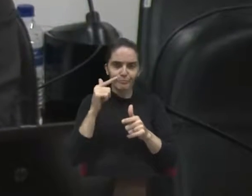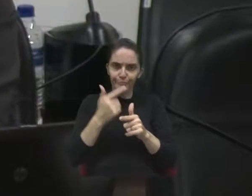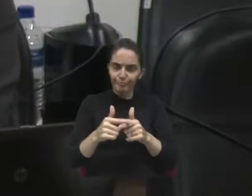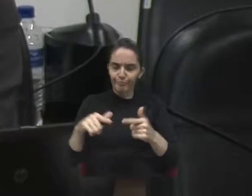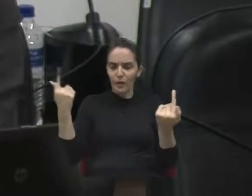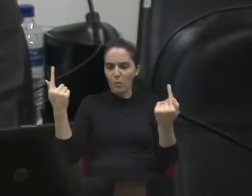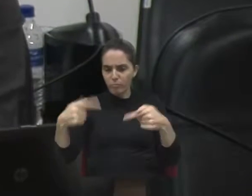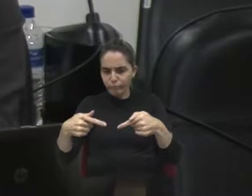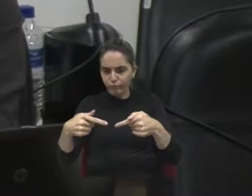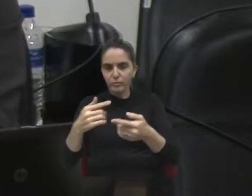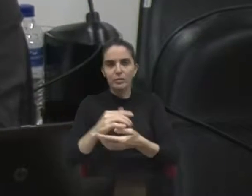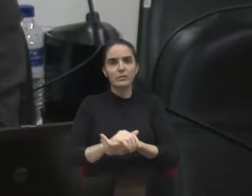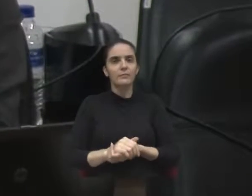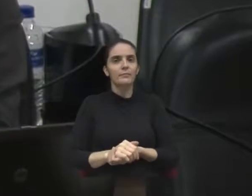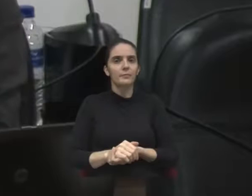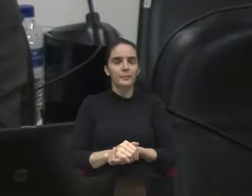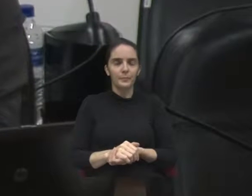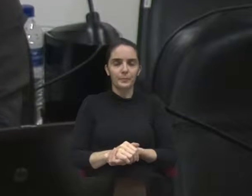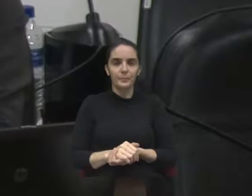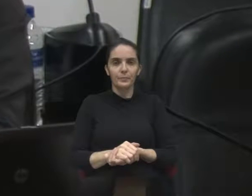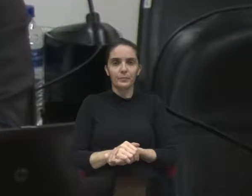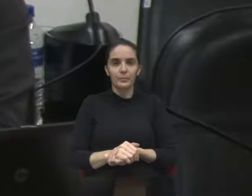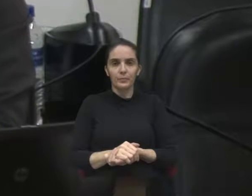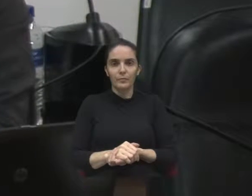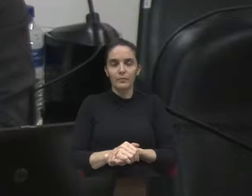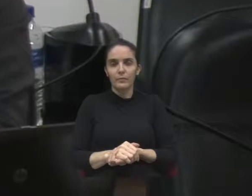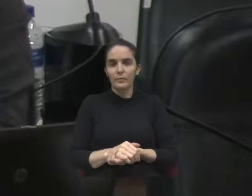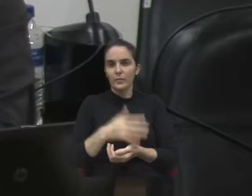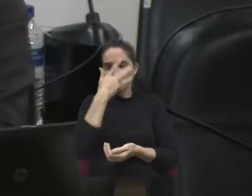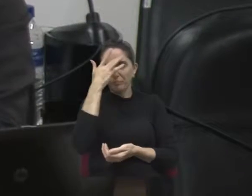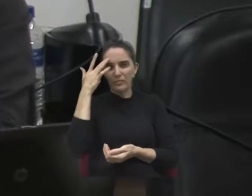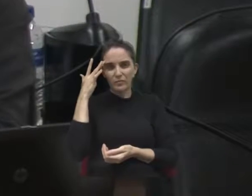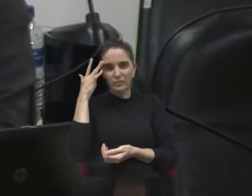na ocasião muitas pessoas